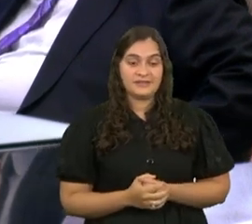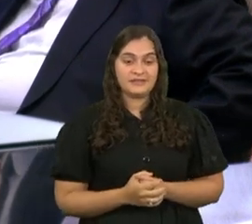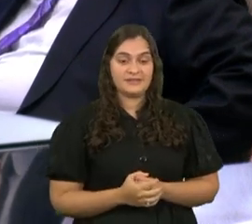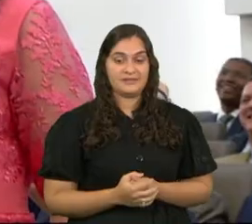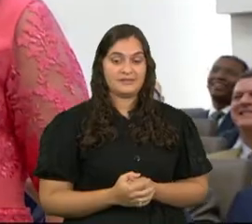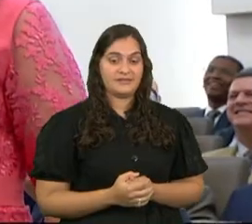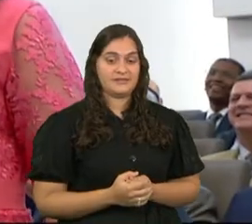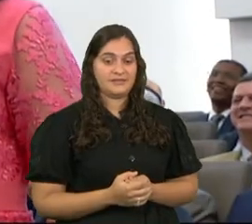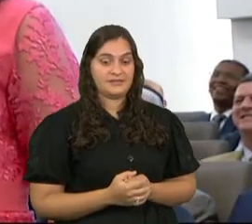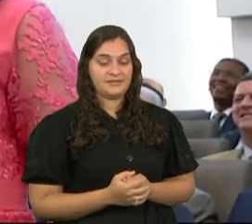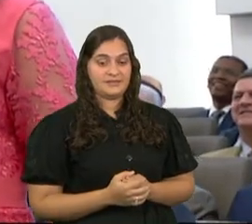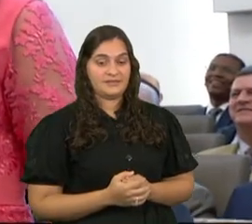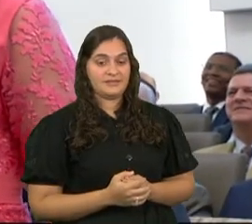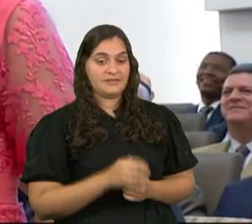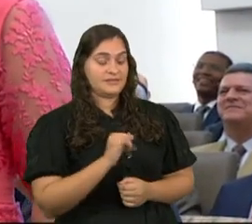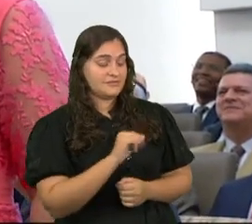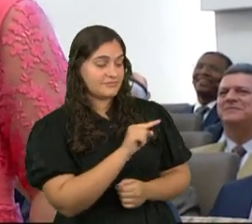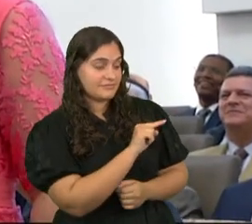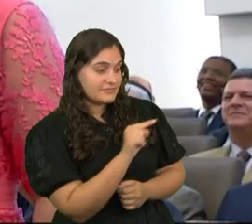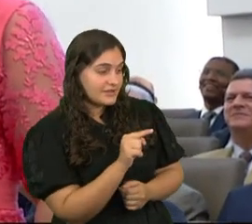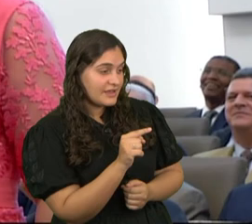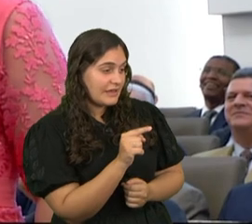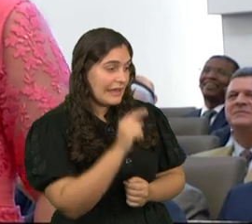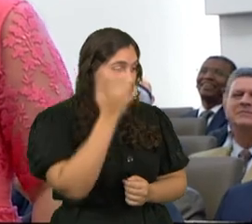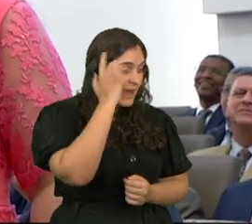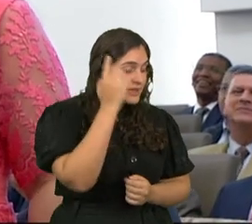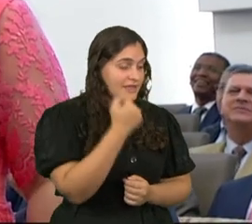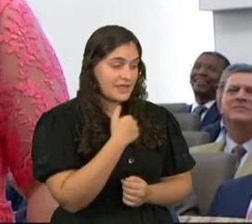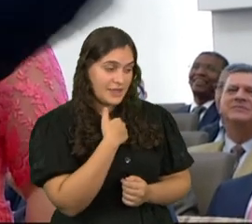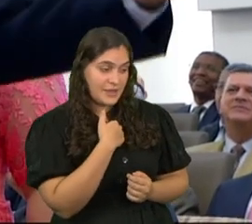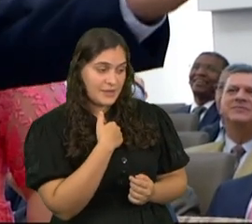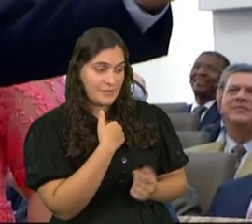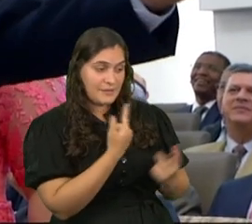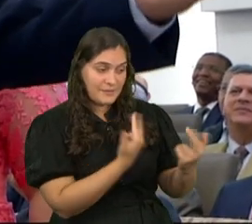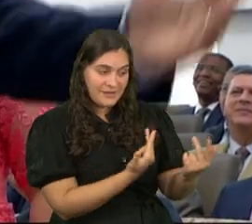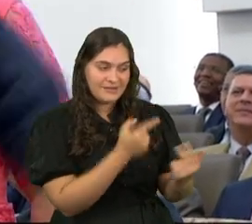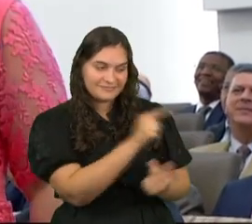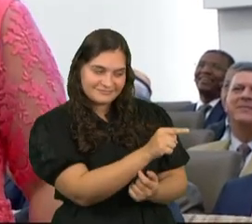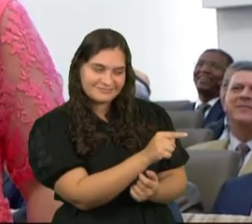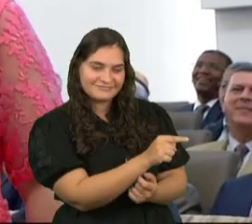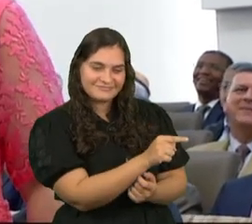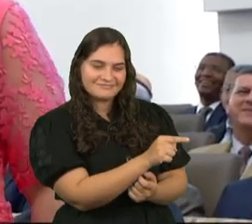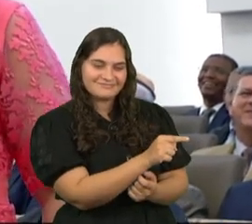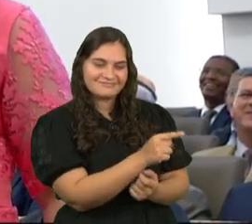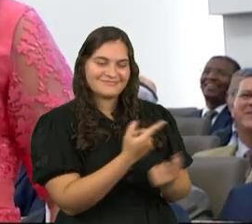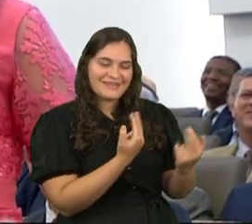parecido com ele, é mera coincidência, viu? Mas eu sou o filho que mais pareço com ele.